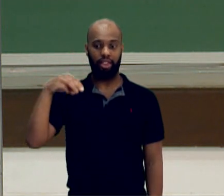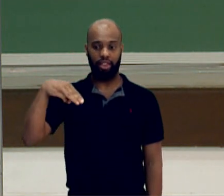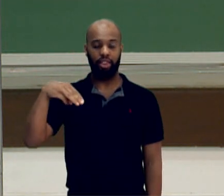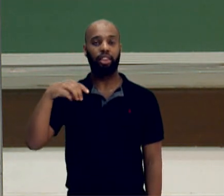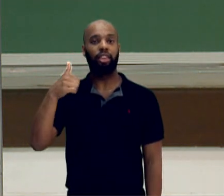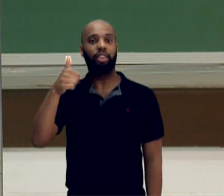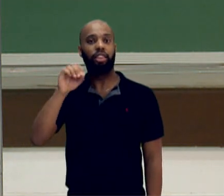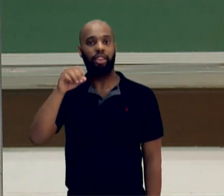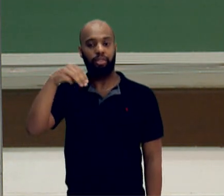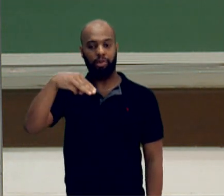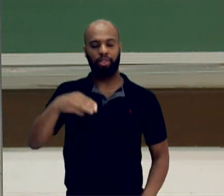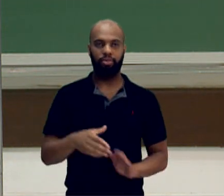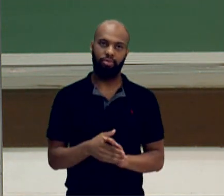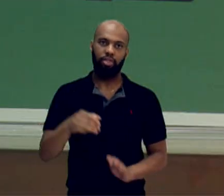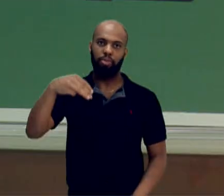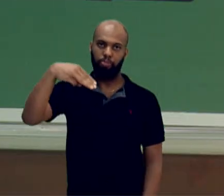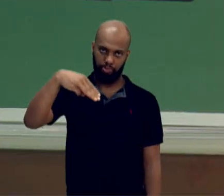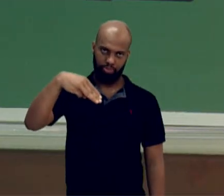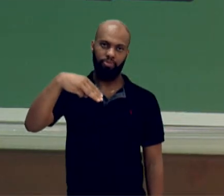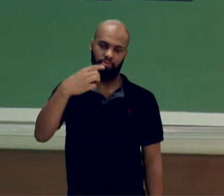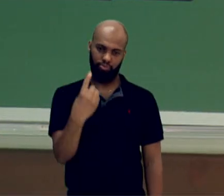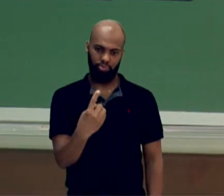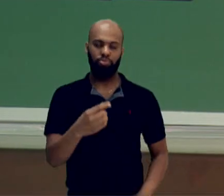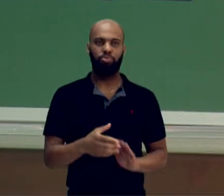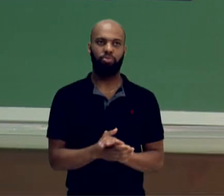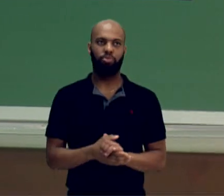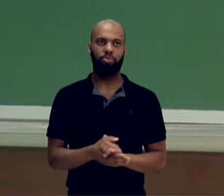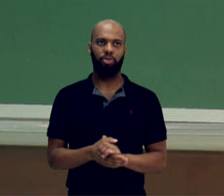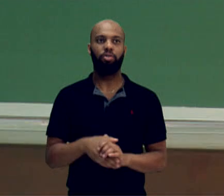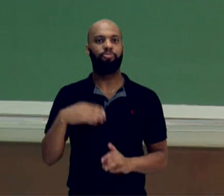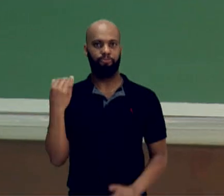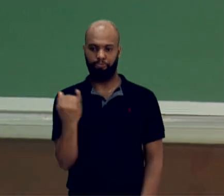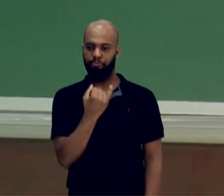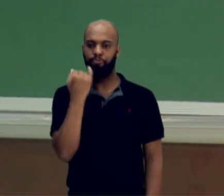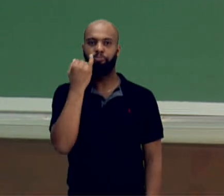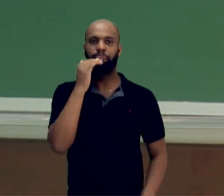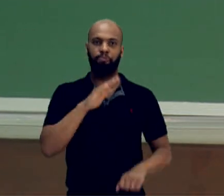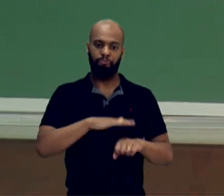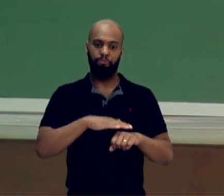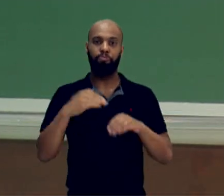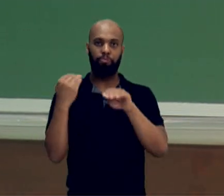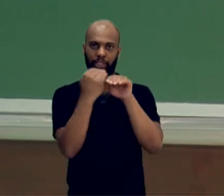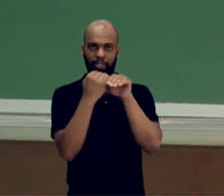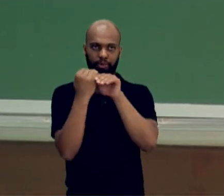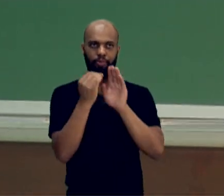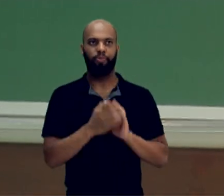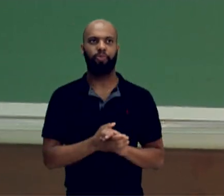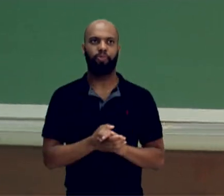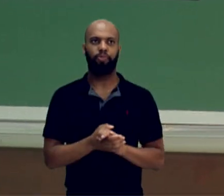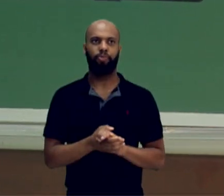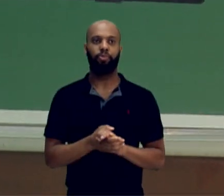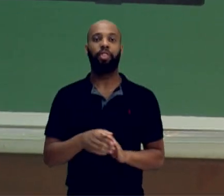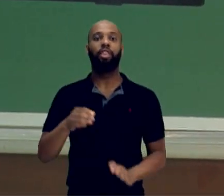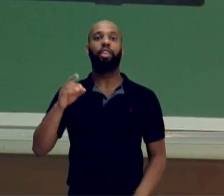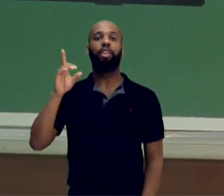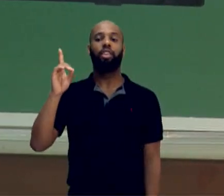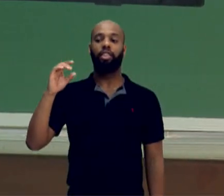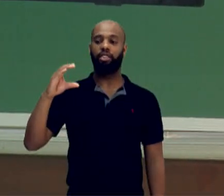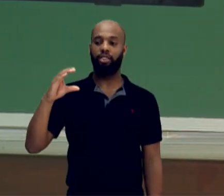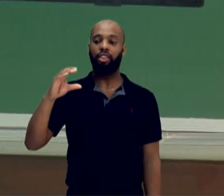metros. O metro, a unidade de medida fundamental, meu padrão.